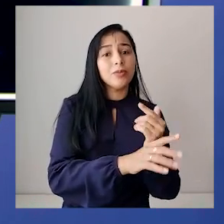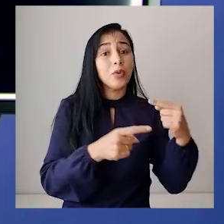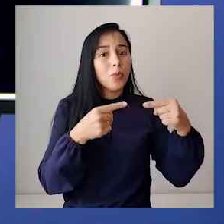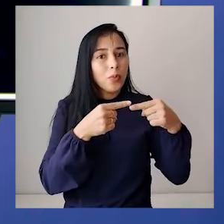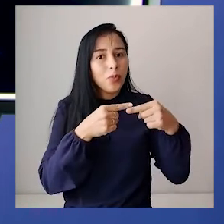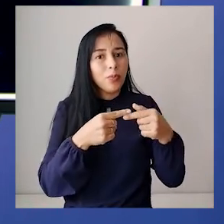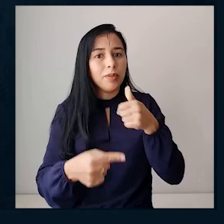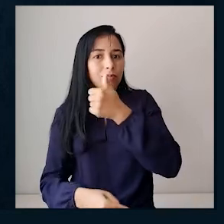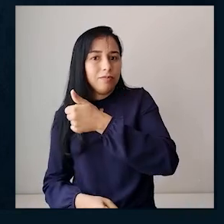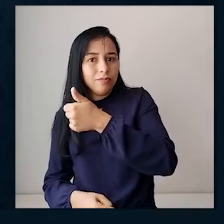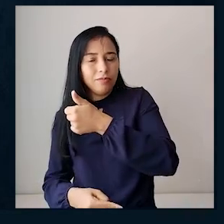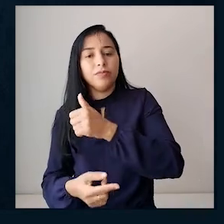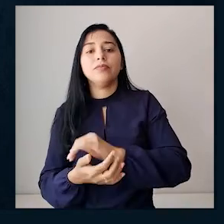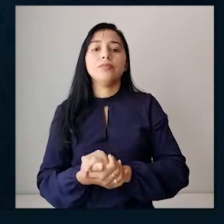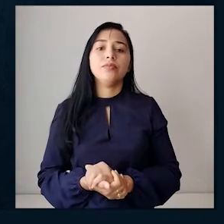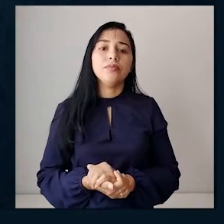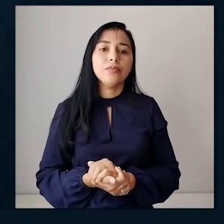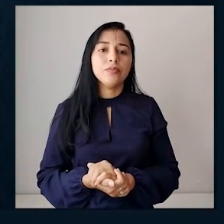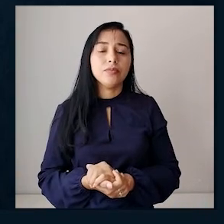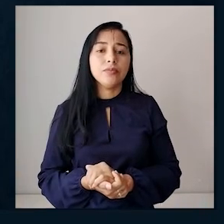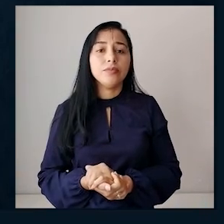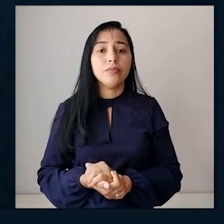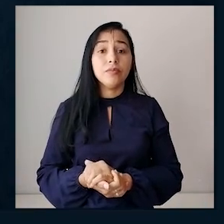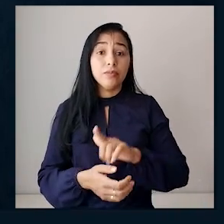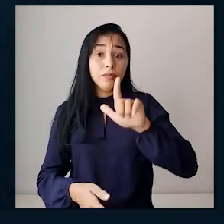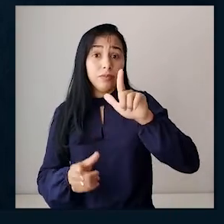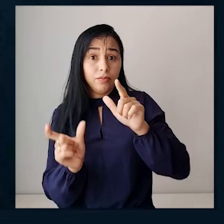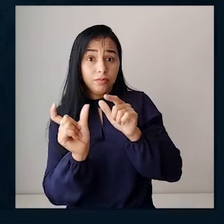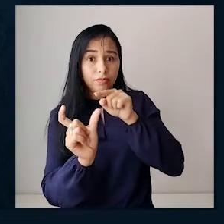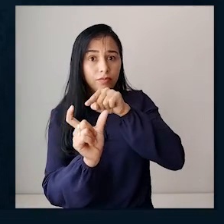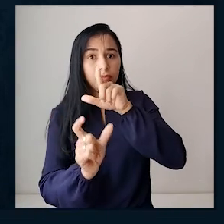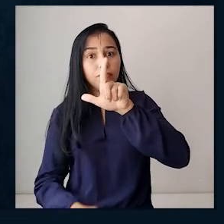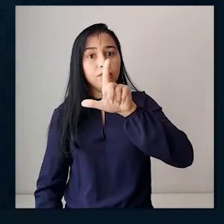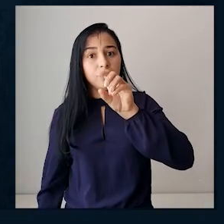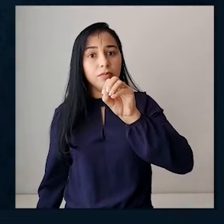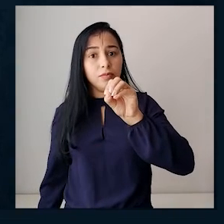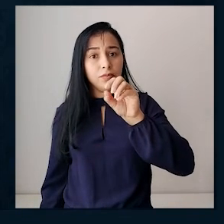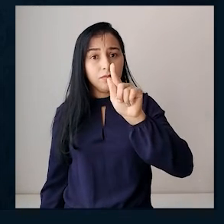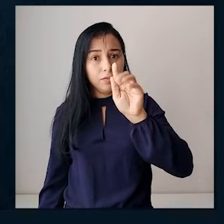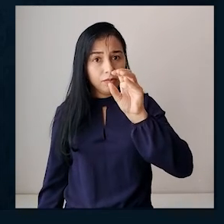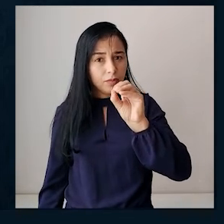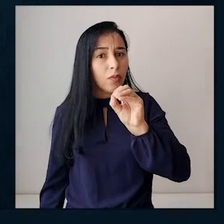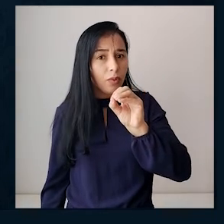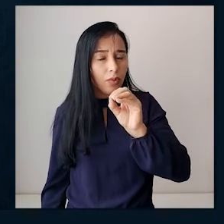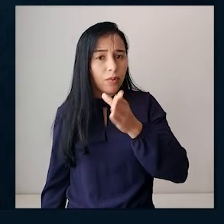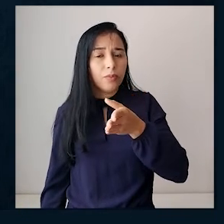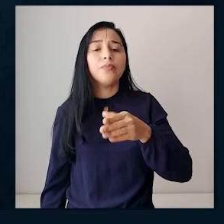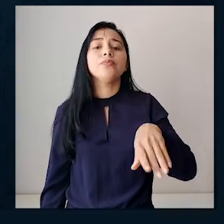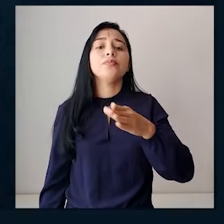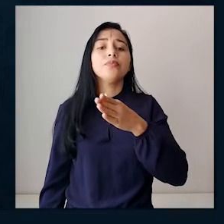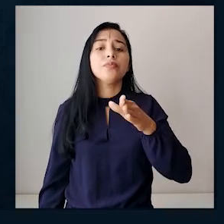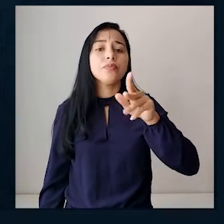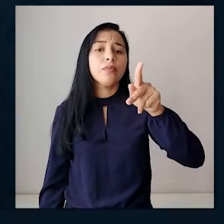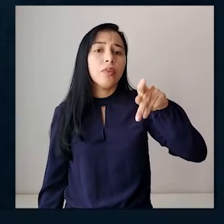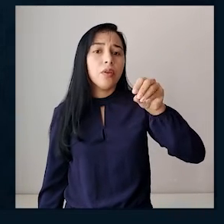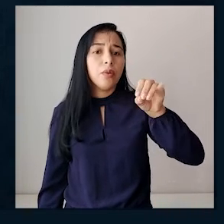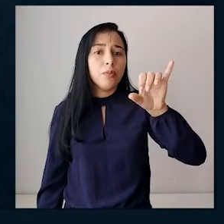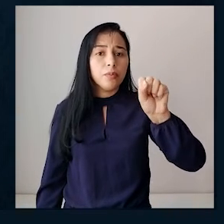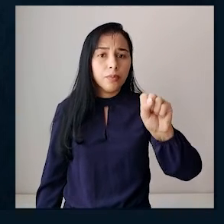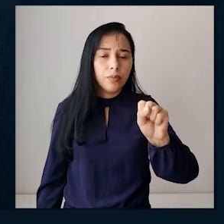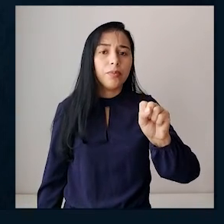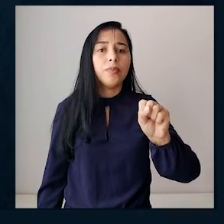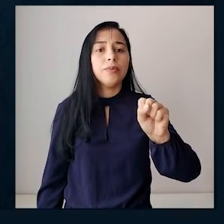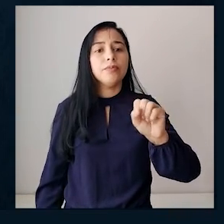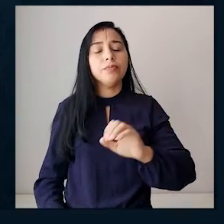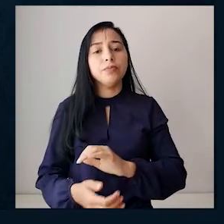conclusivas são logo, pois, portanto e então. Nessas